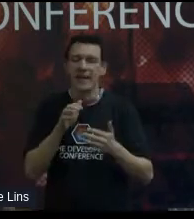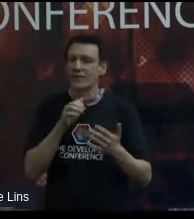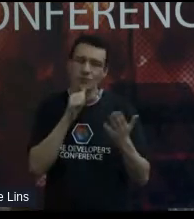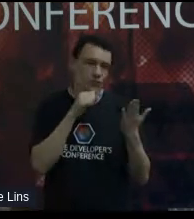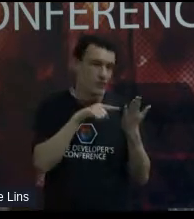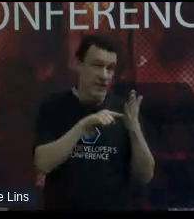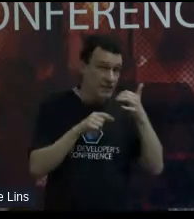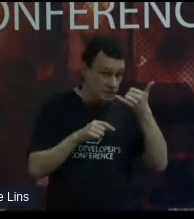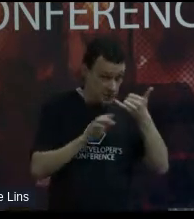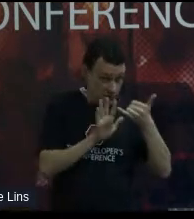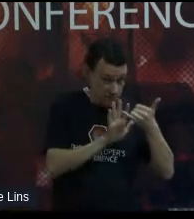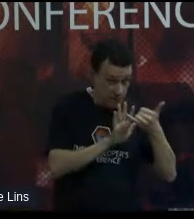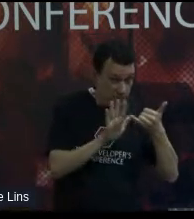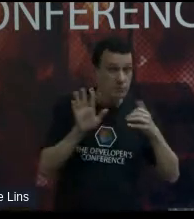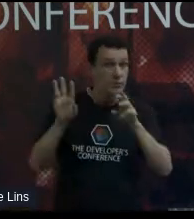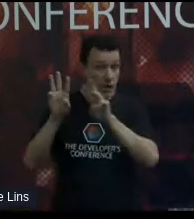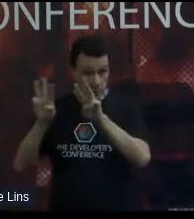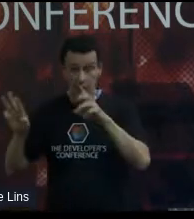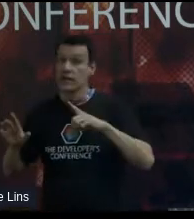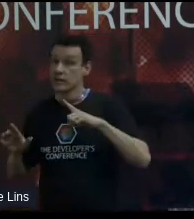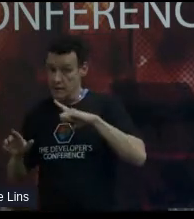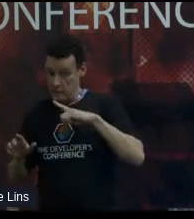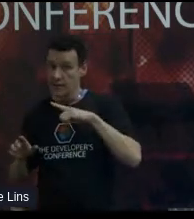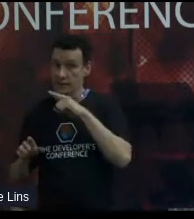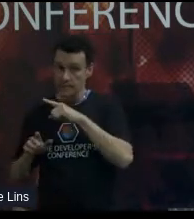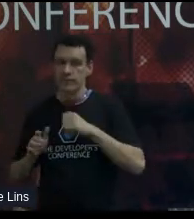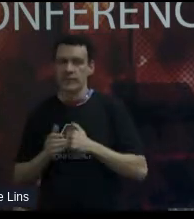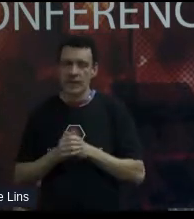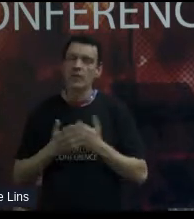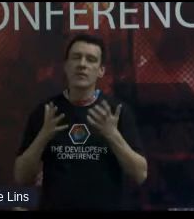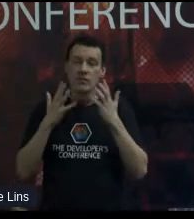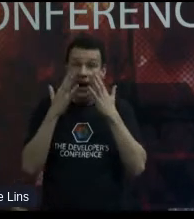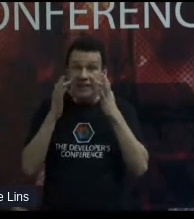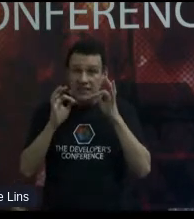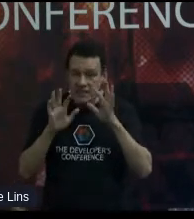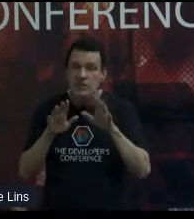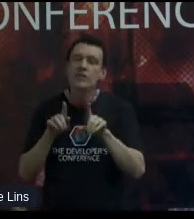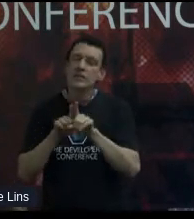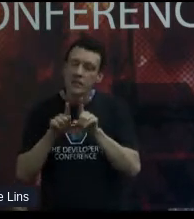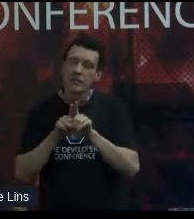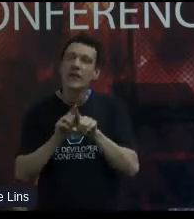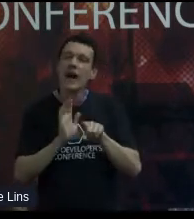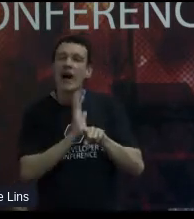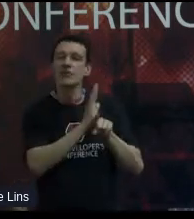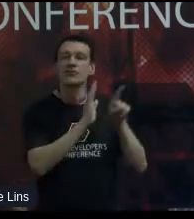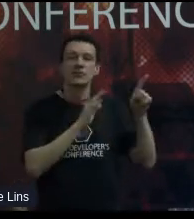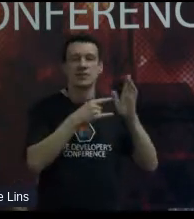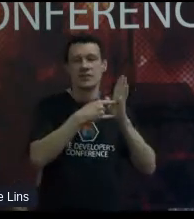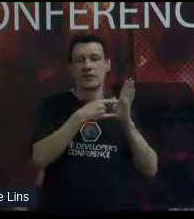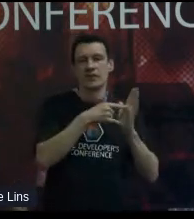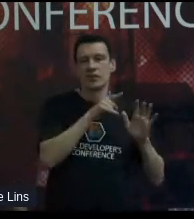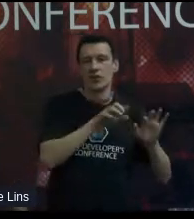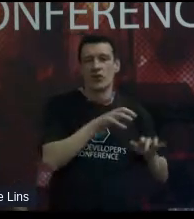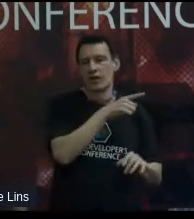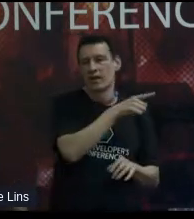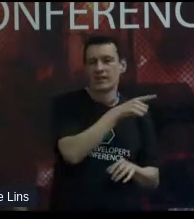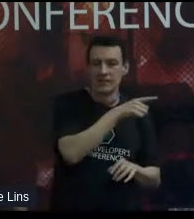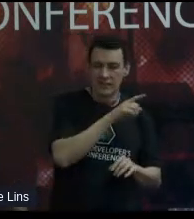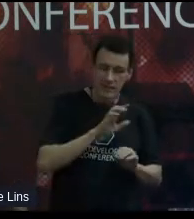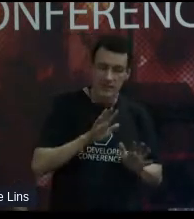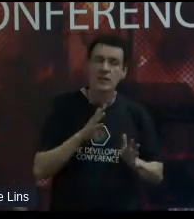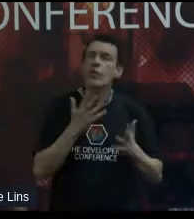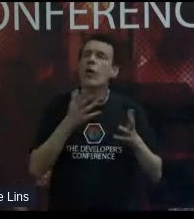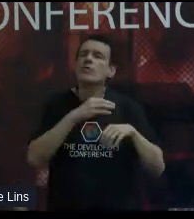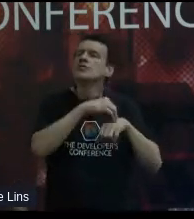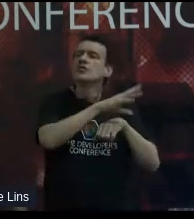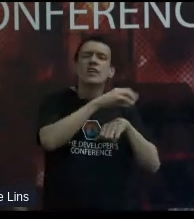isso. Para os desenvolvedores, né? Fala aí, Mal, se a pessoa é desenvolvedora, qual é aí as dicas que a gente pode dar